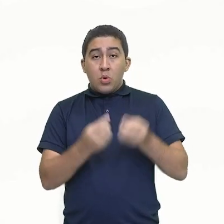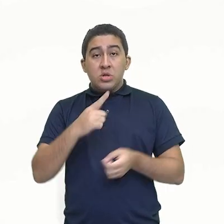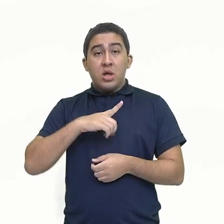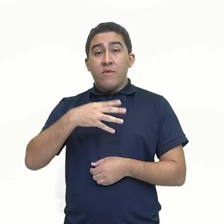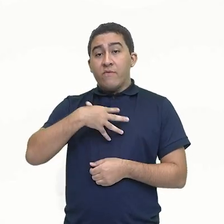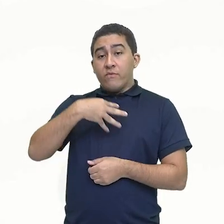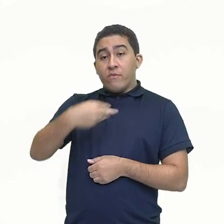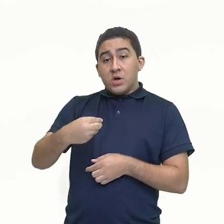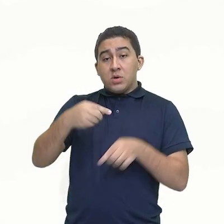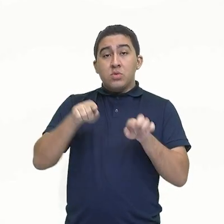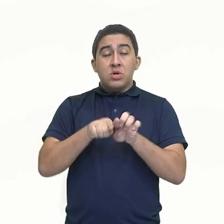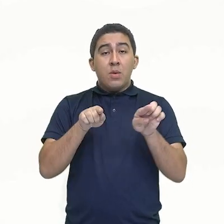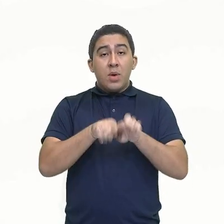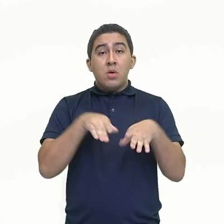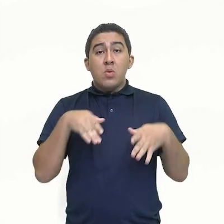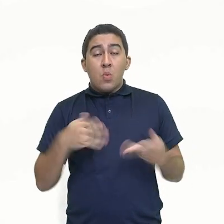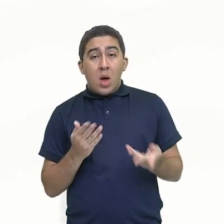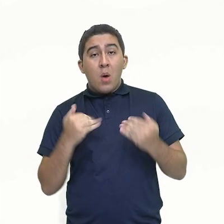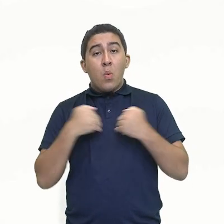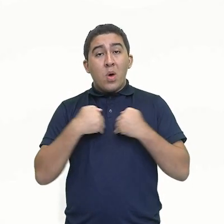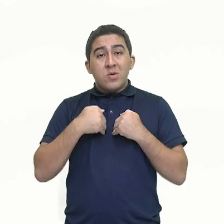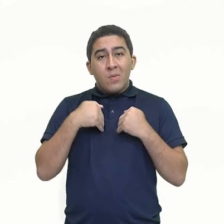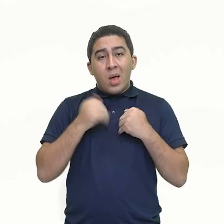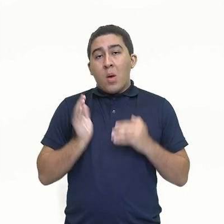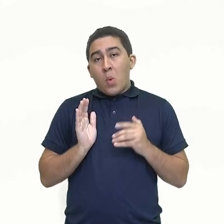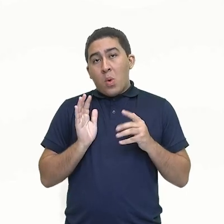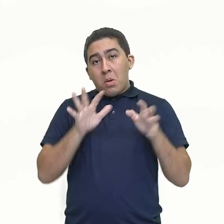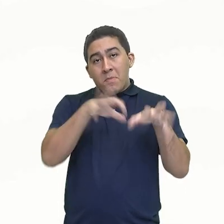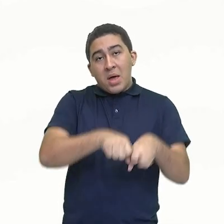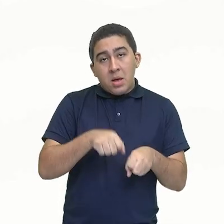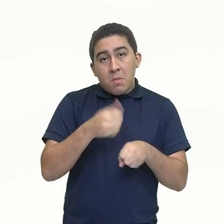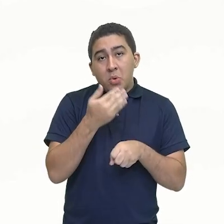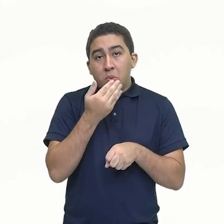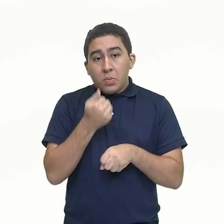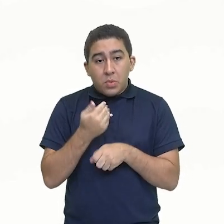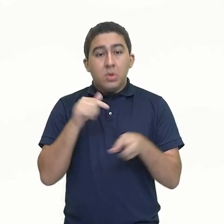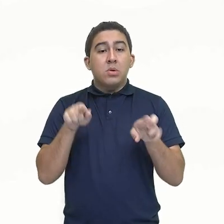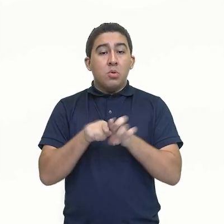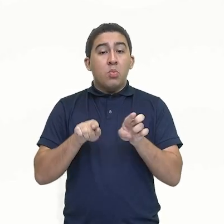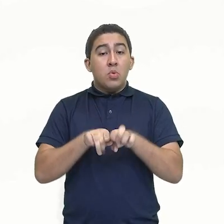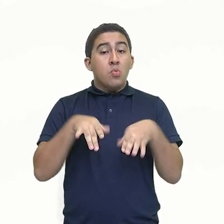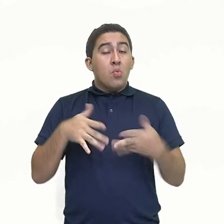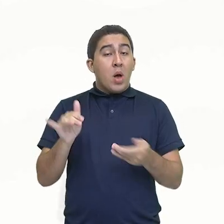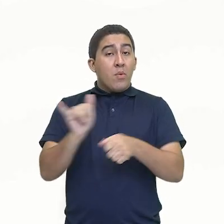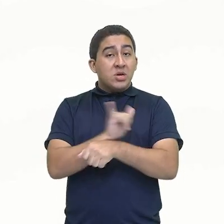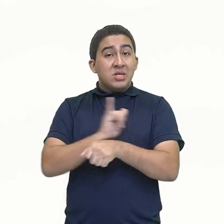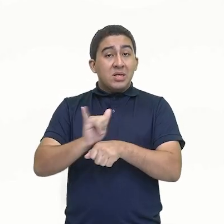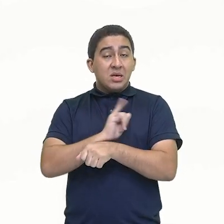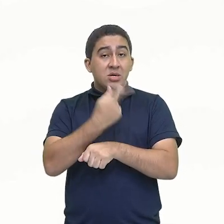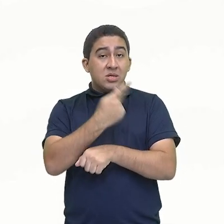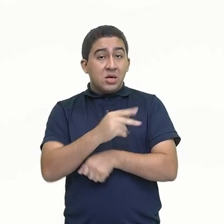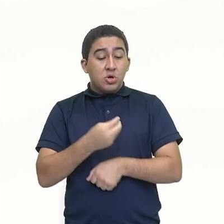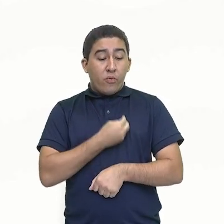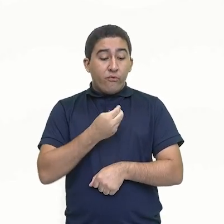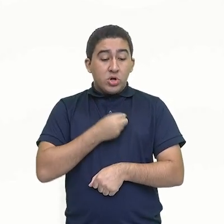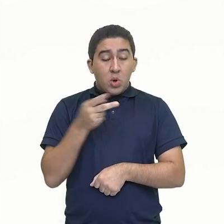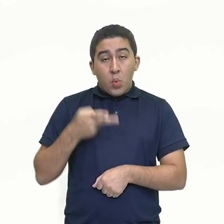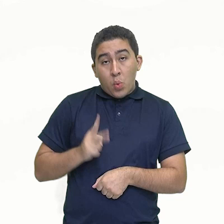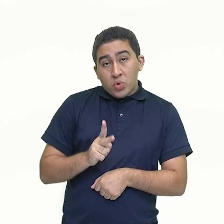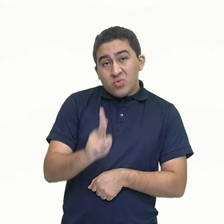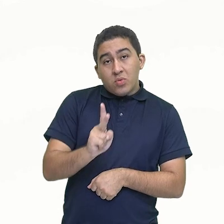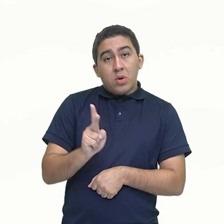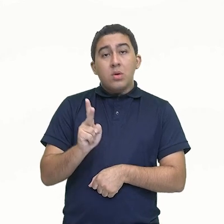reprodução, quais os predadores, né, naturais, quais as suas estratégias de sobrevivência.